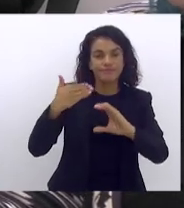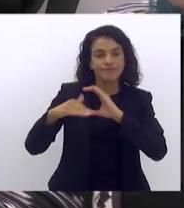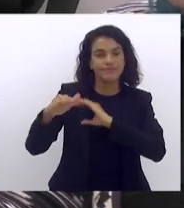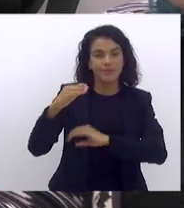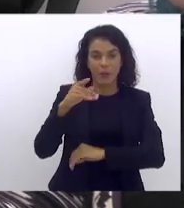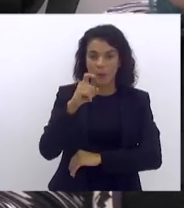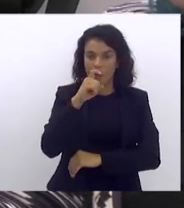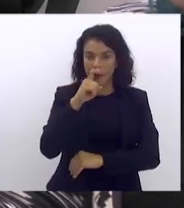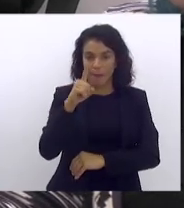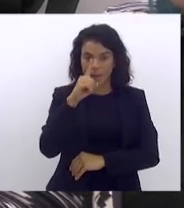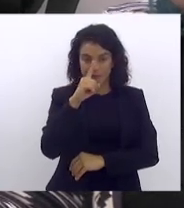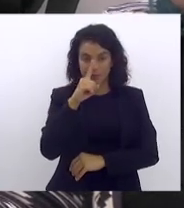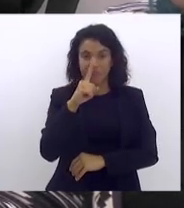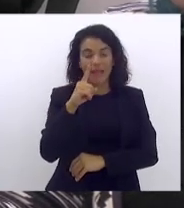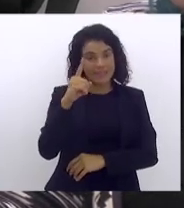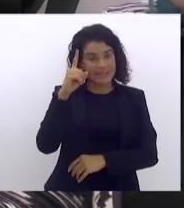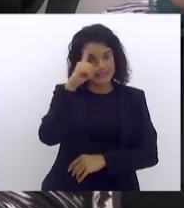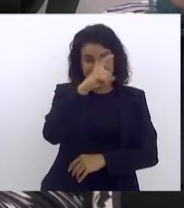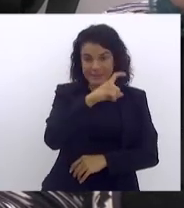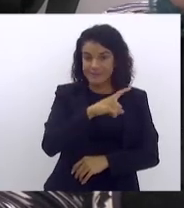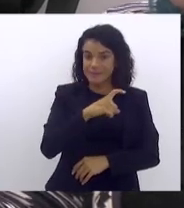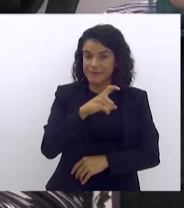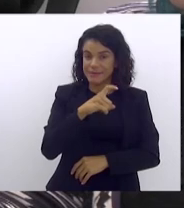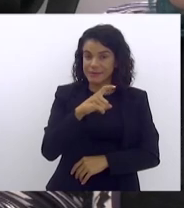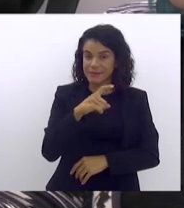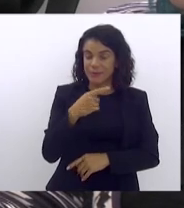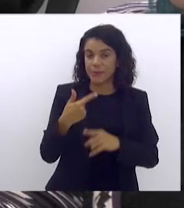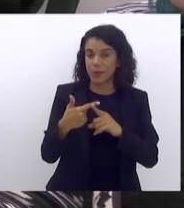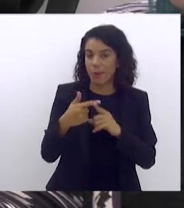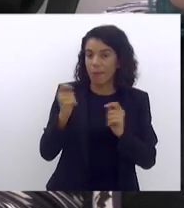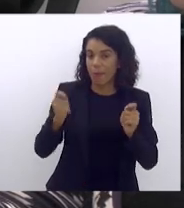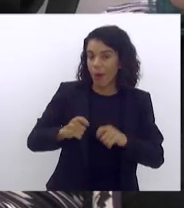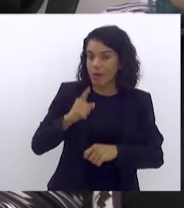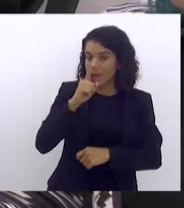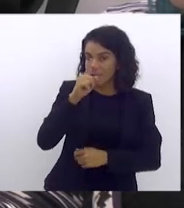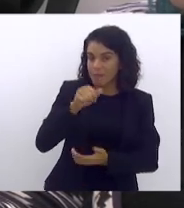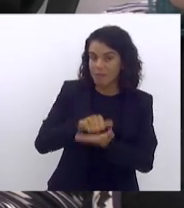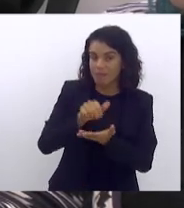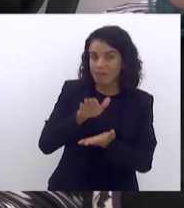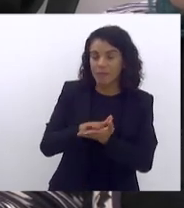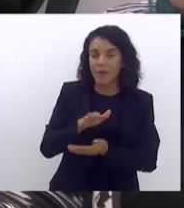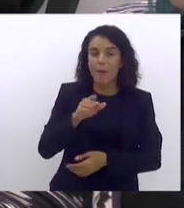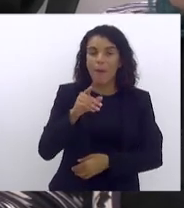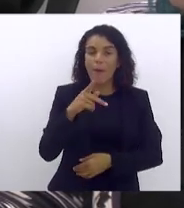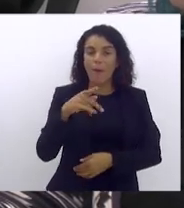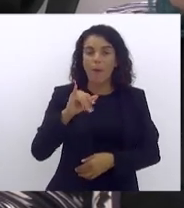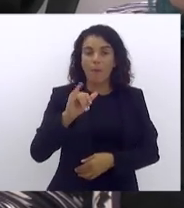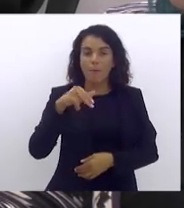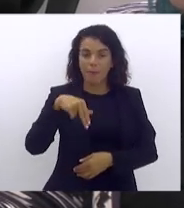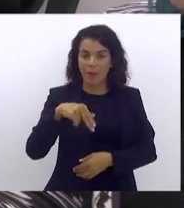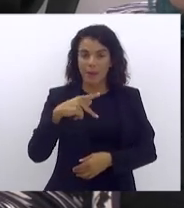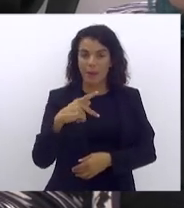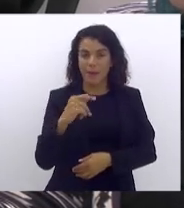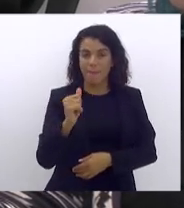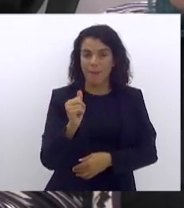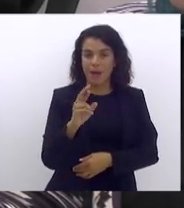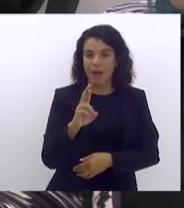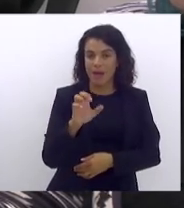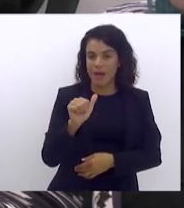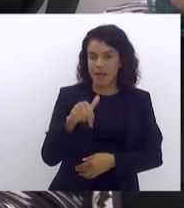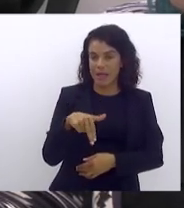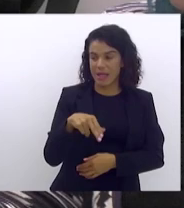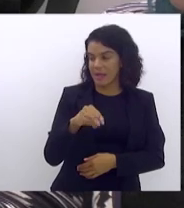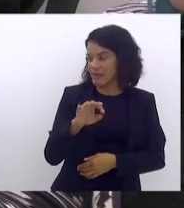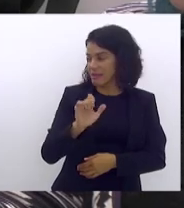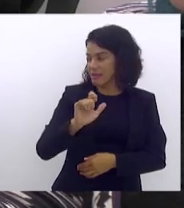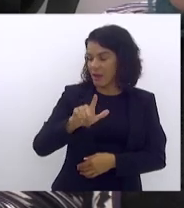extremamente complexo e difícil, sob penalidade de multa. Essa questão do PIN parental, não sei como é que funciona na Espanha, eu vou até me